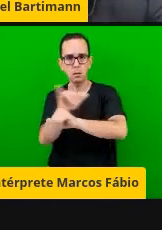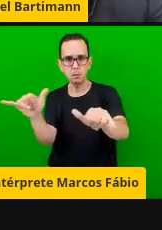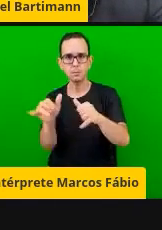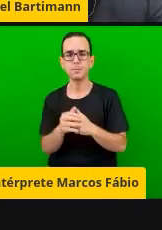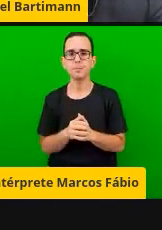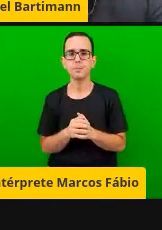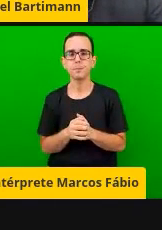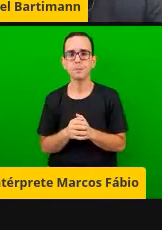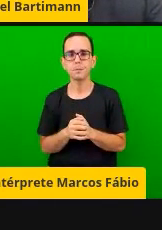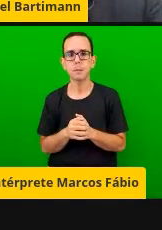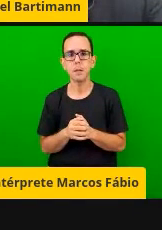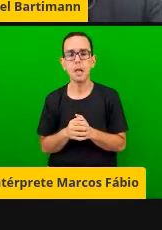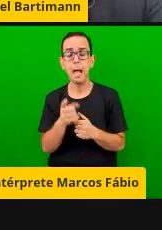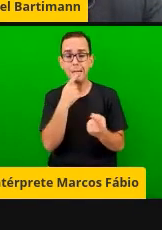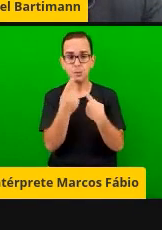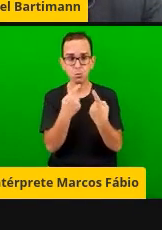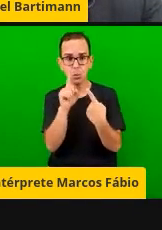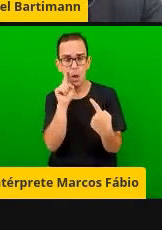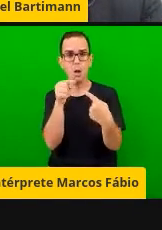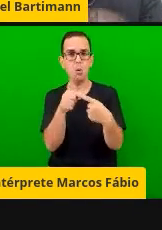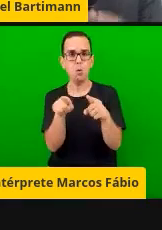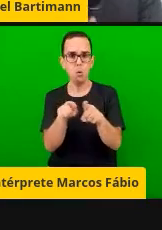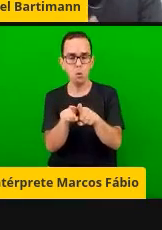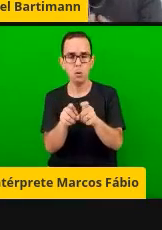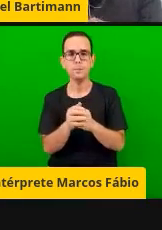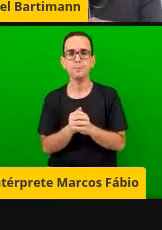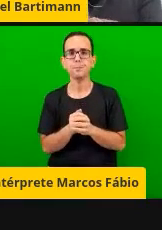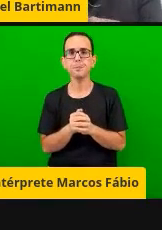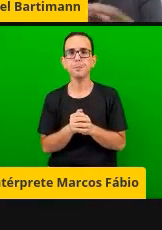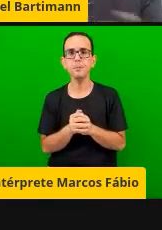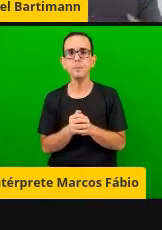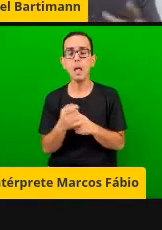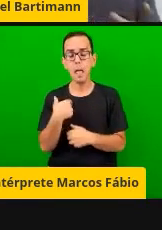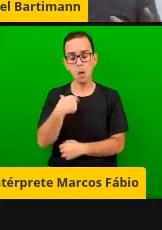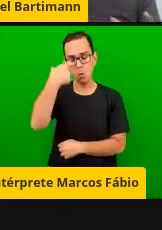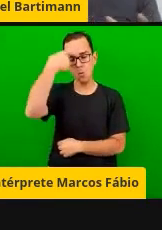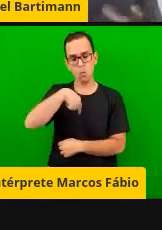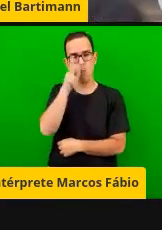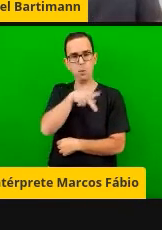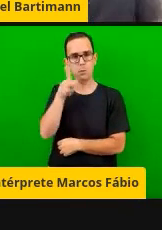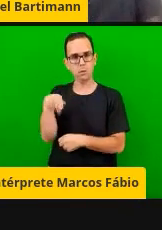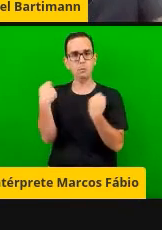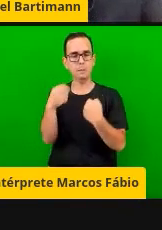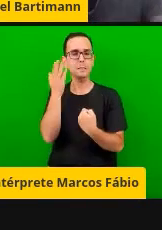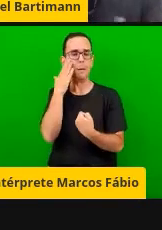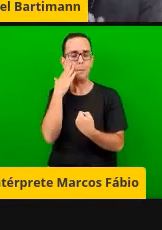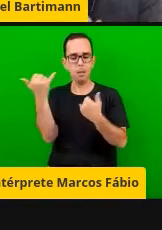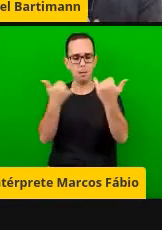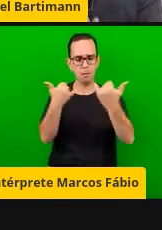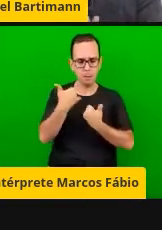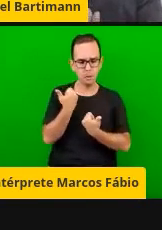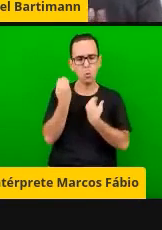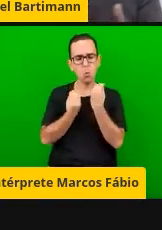Avançando um pouquinho na discussão, o professor ele precisa lidar com essas informações, isso qualquer um de